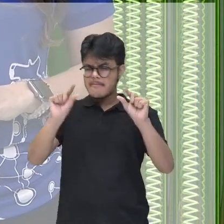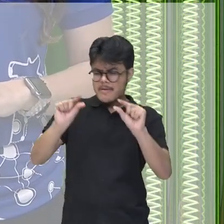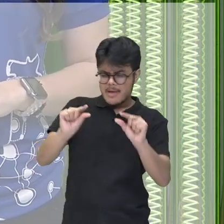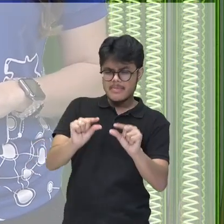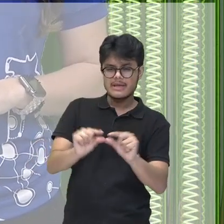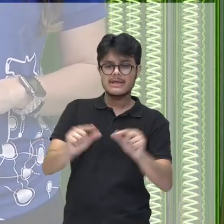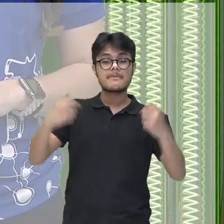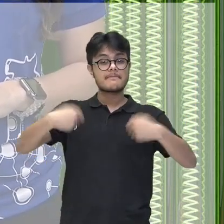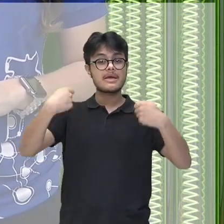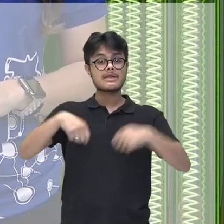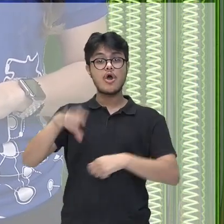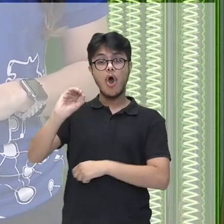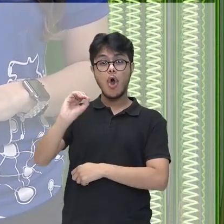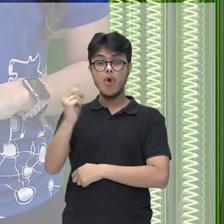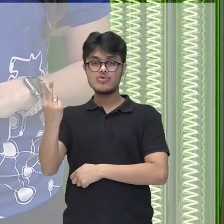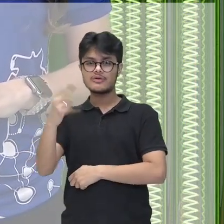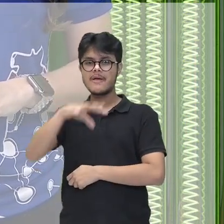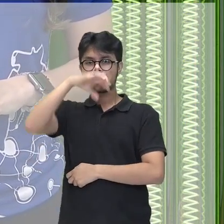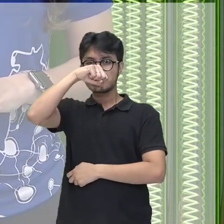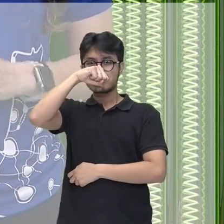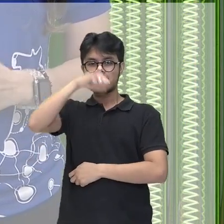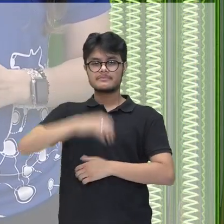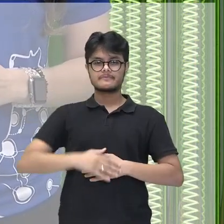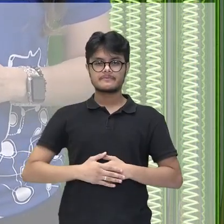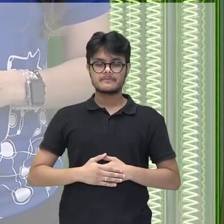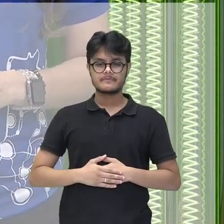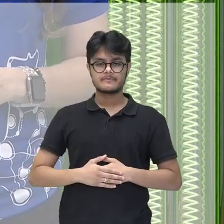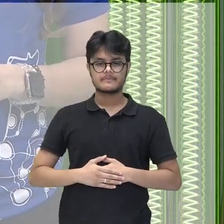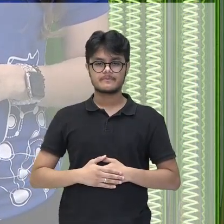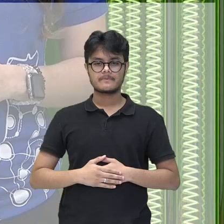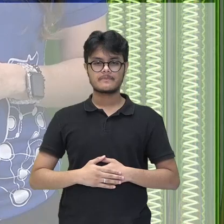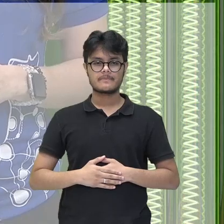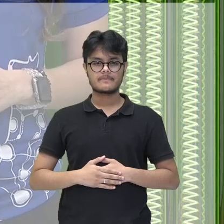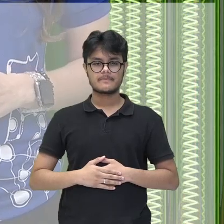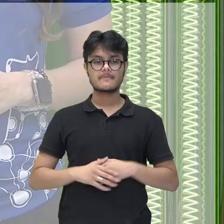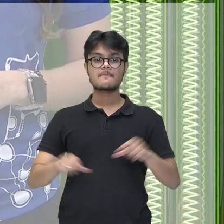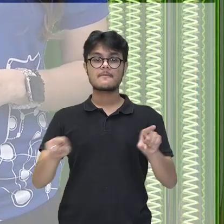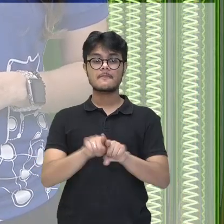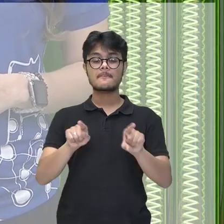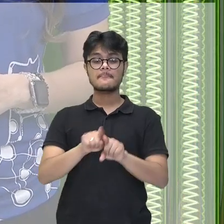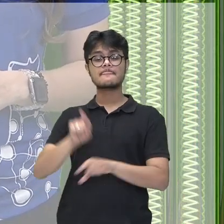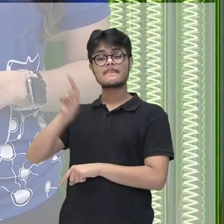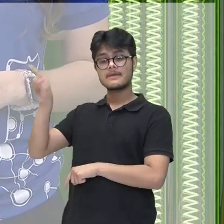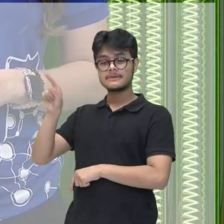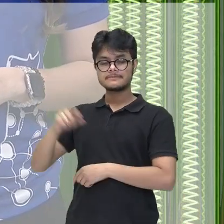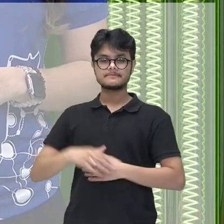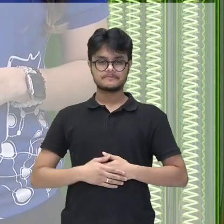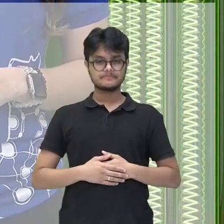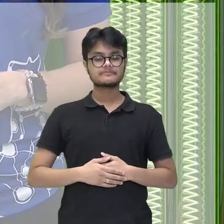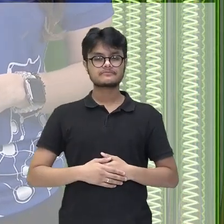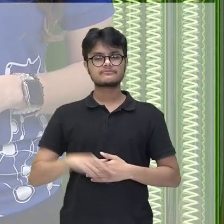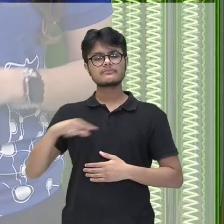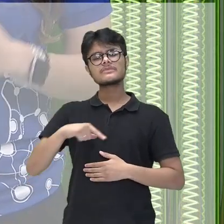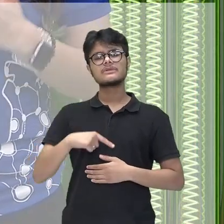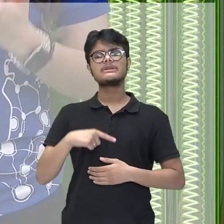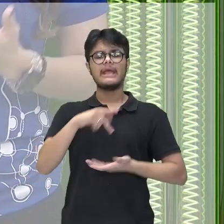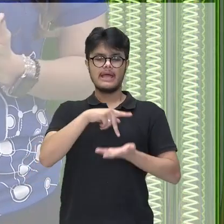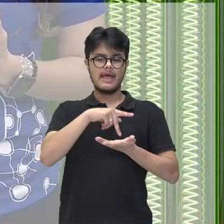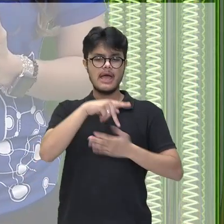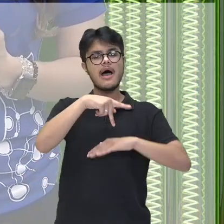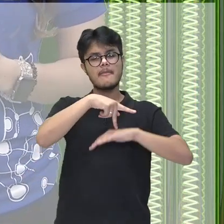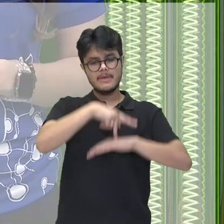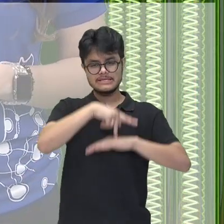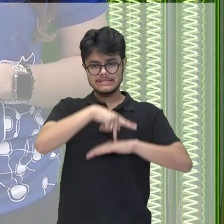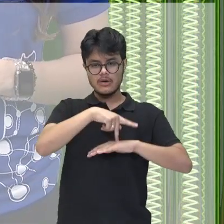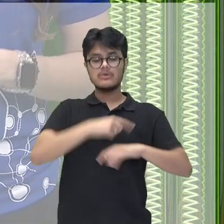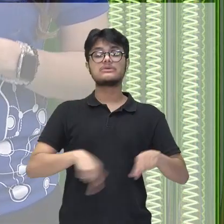de oxigênio, certo? Temos ainda a questão da pressão e calor, né? Então, ao longo